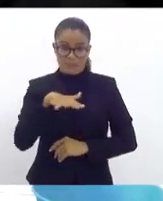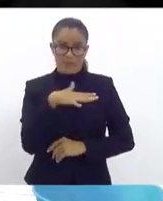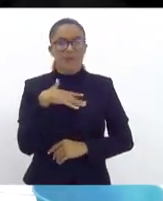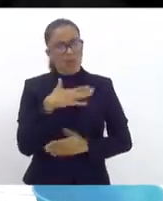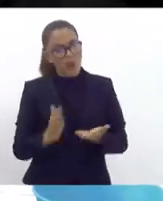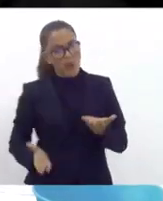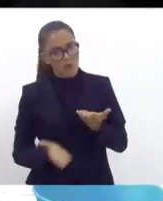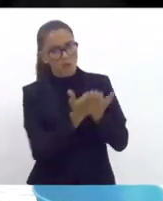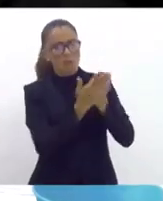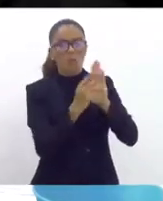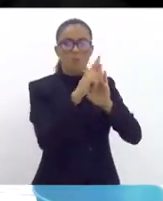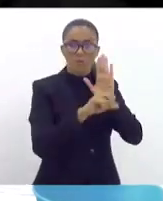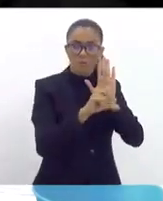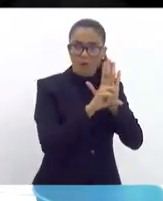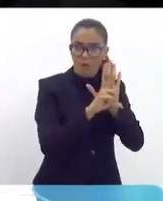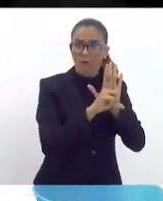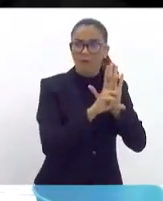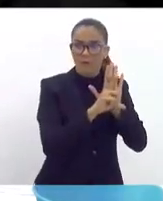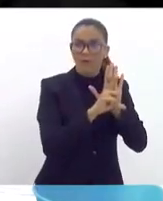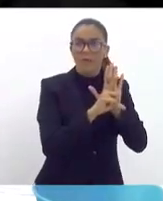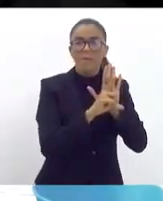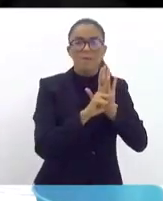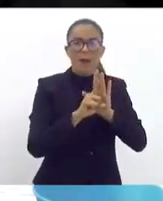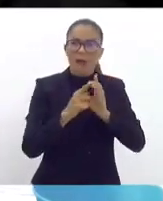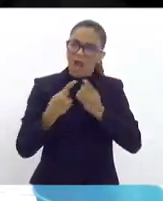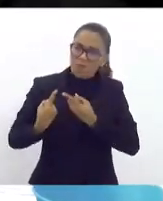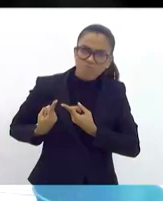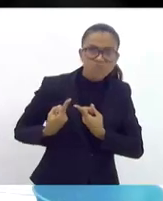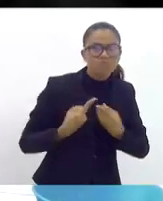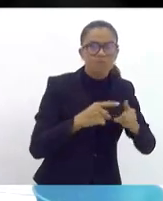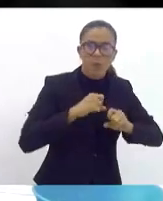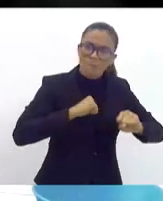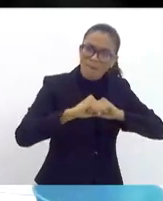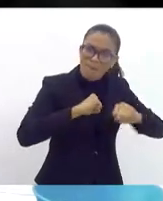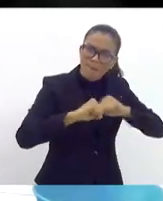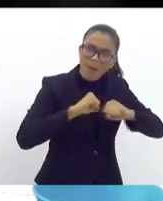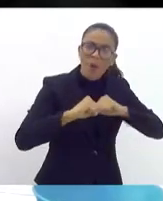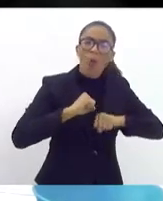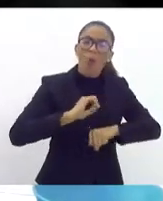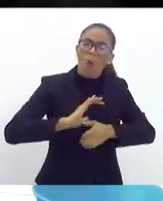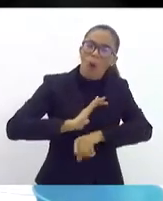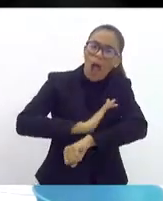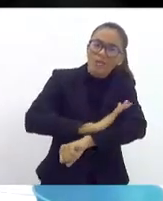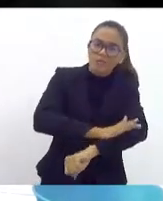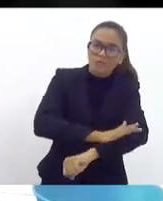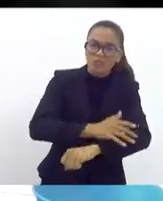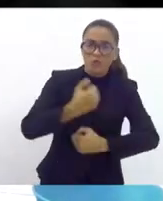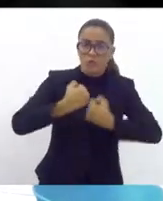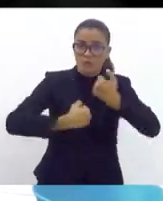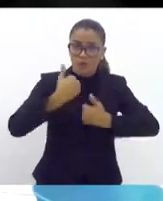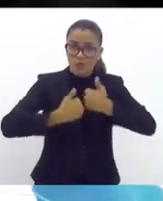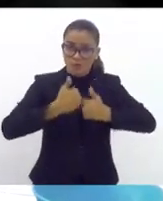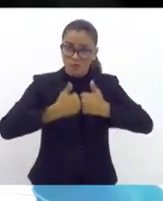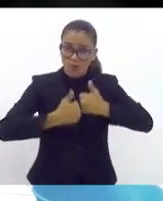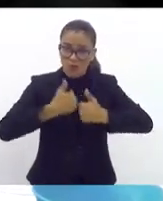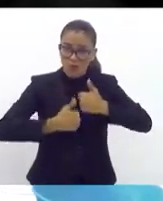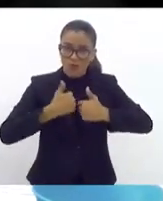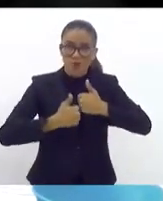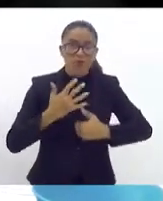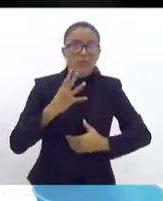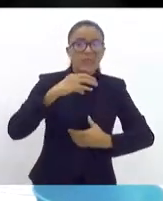protocolei um PL para combater o racismo no futebol para combater o racismo